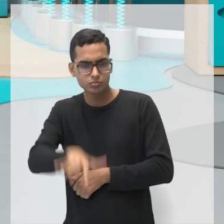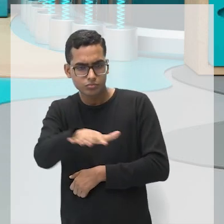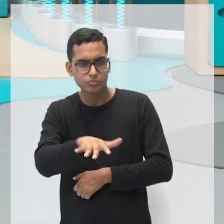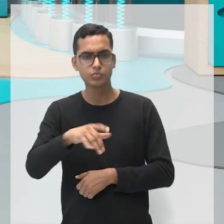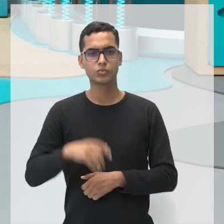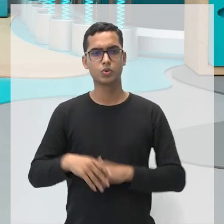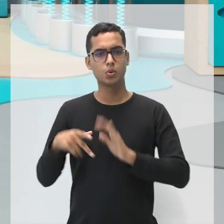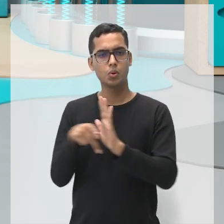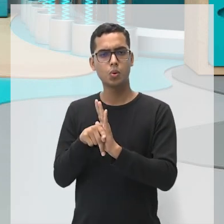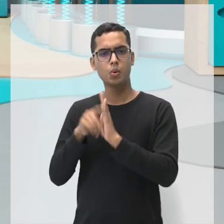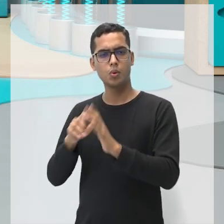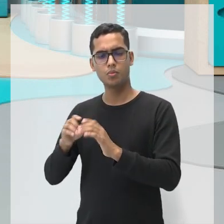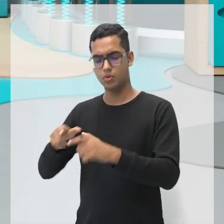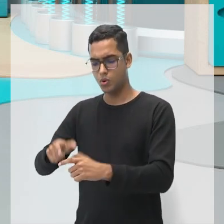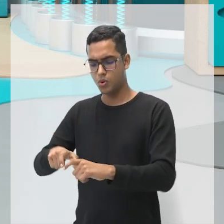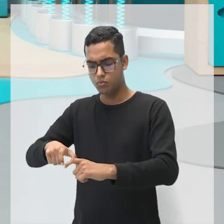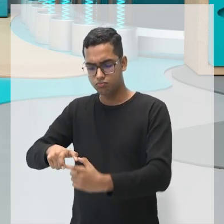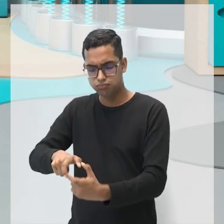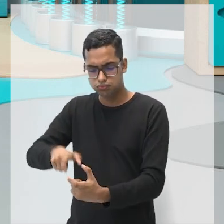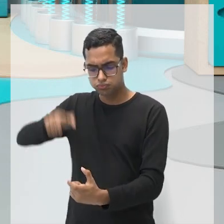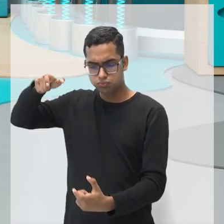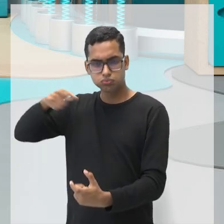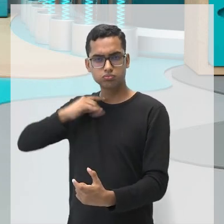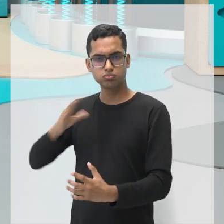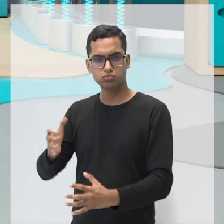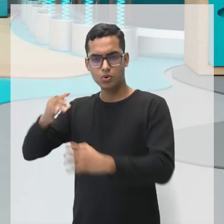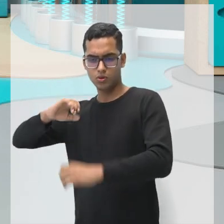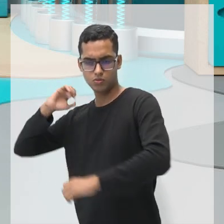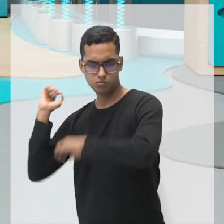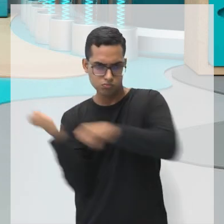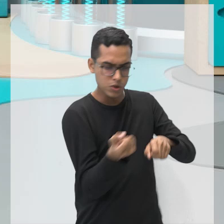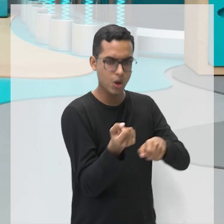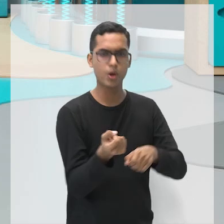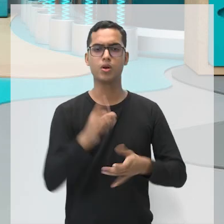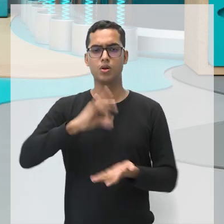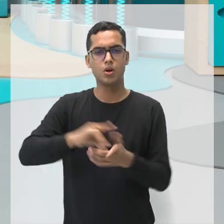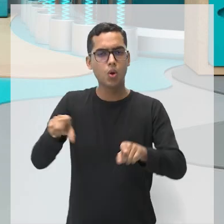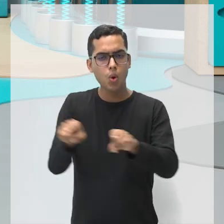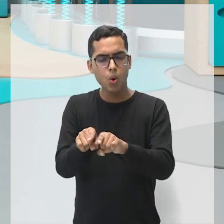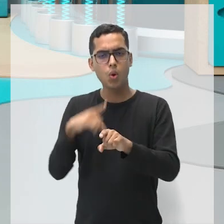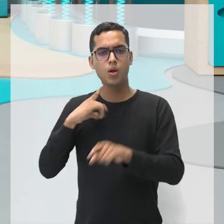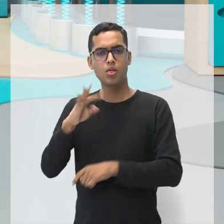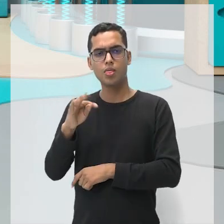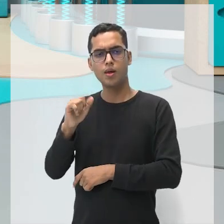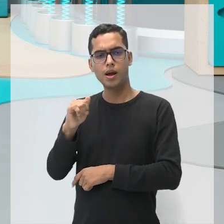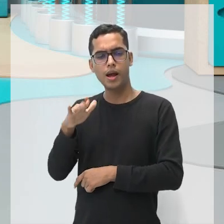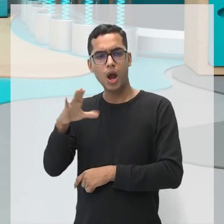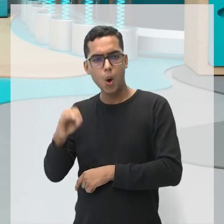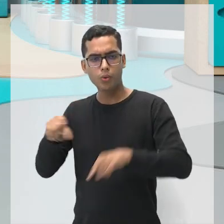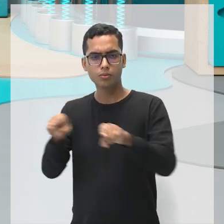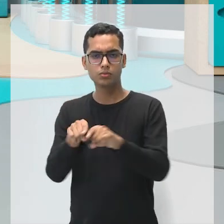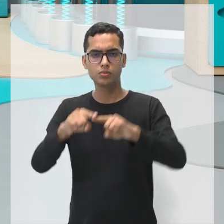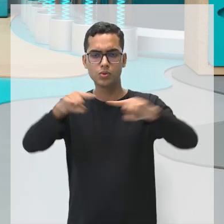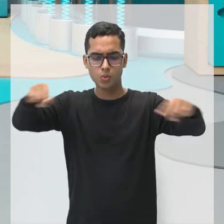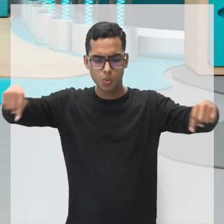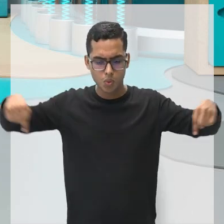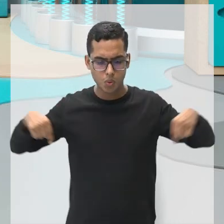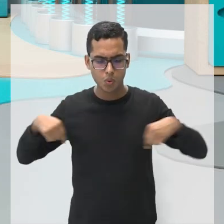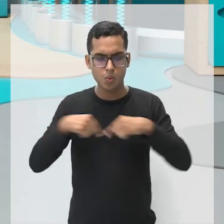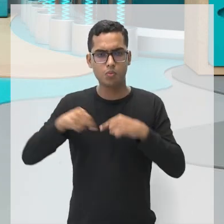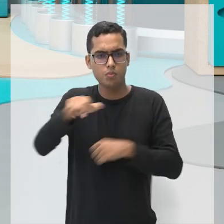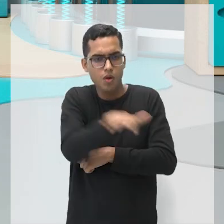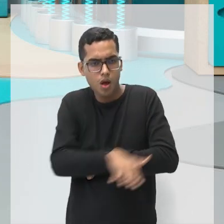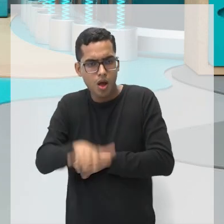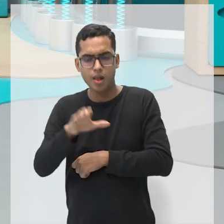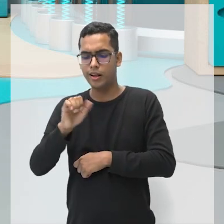e taco, né? Que são modalidades que se caracterizam por rebater a bola lançada pelo adversário o mais longe